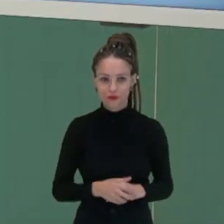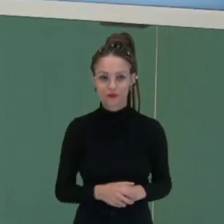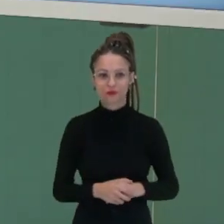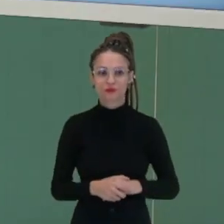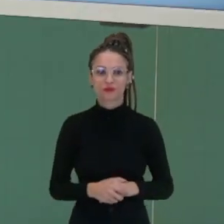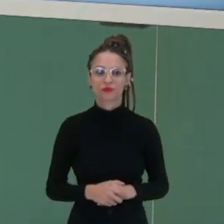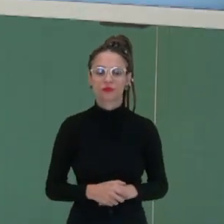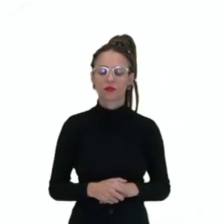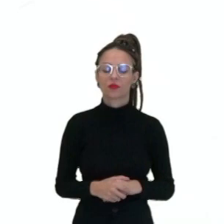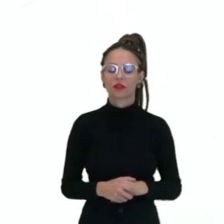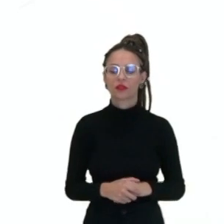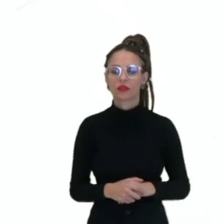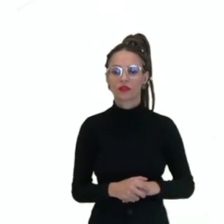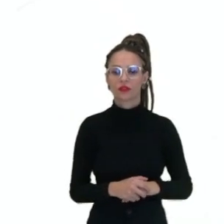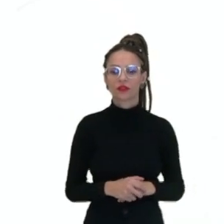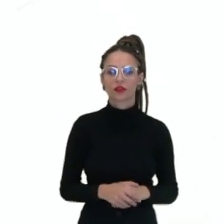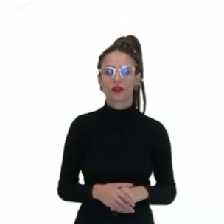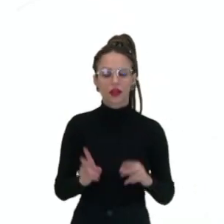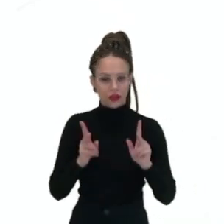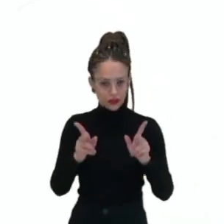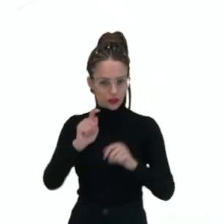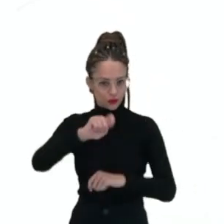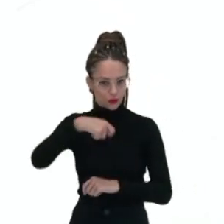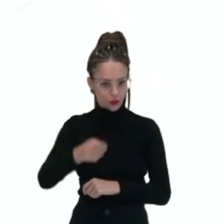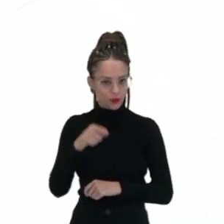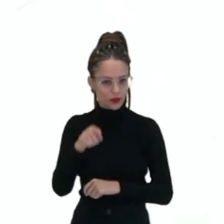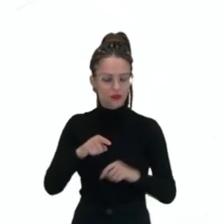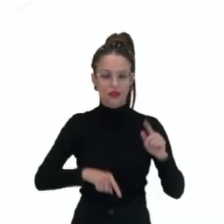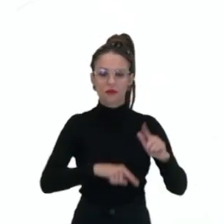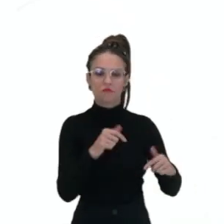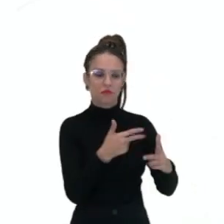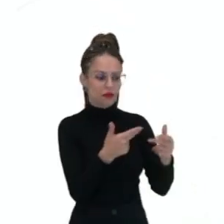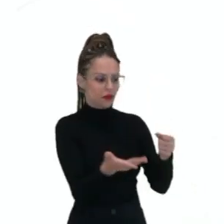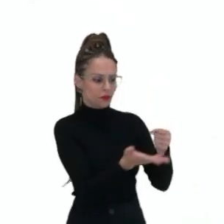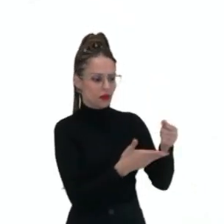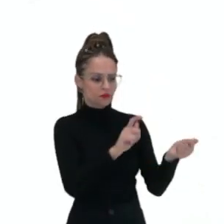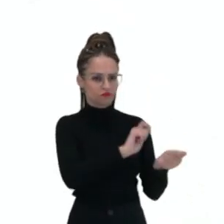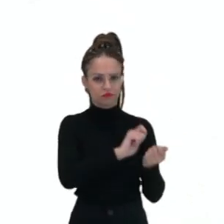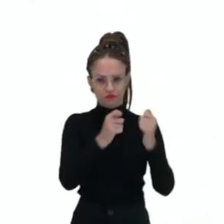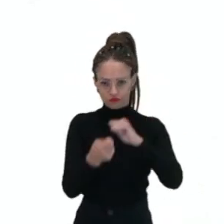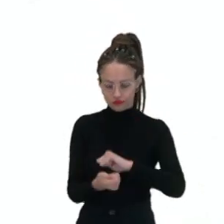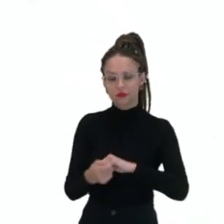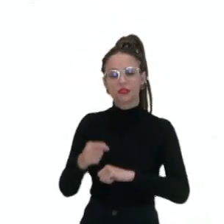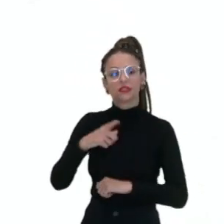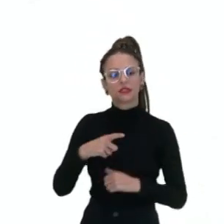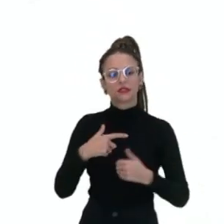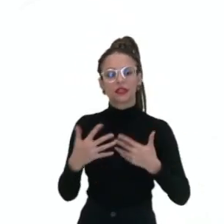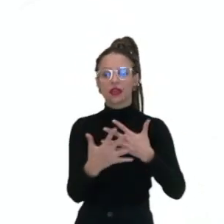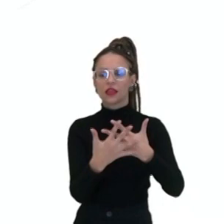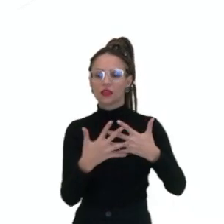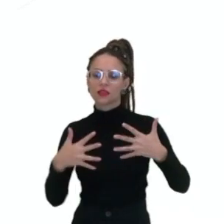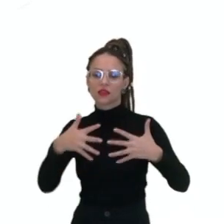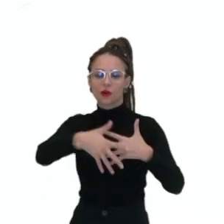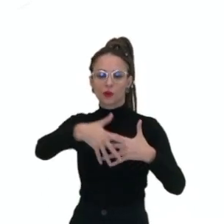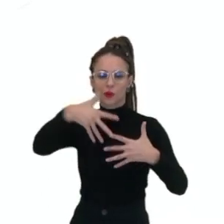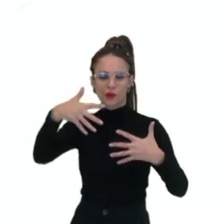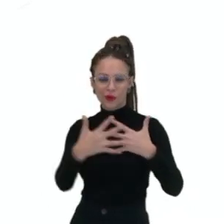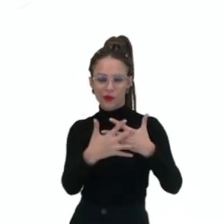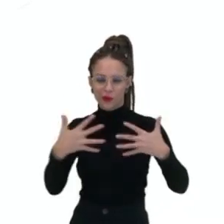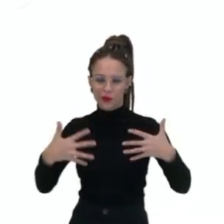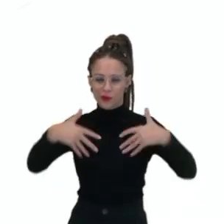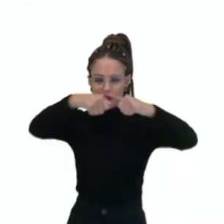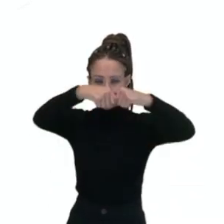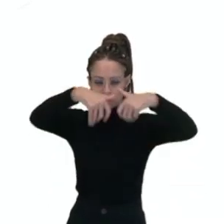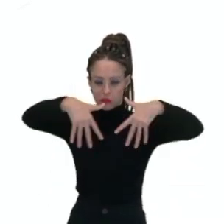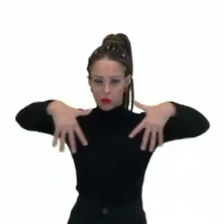Ainda dentro dos artigos e a matéria-prima, nós temos aí os trançados de macramê,